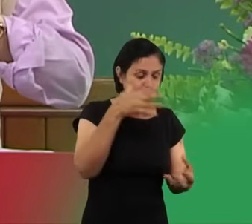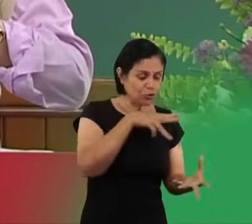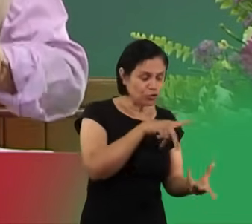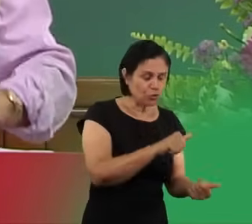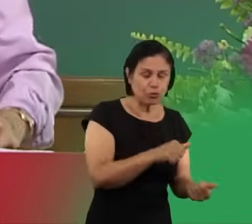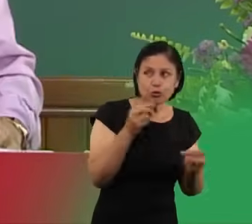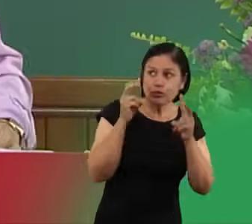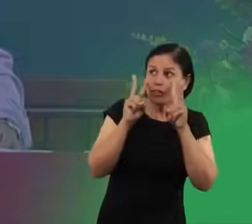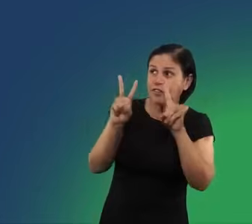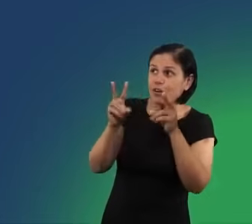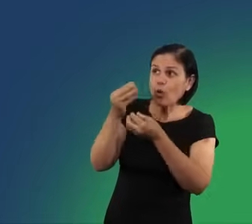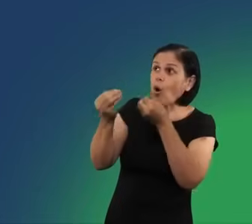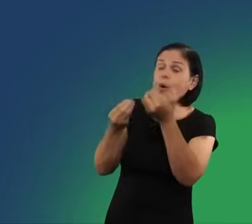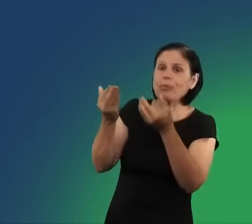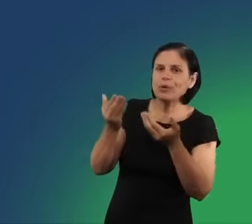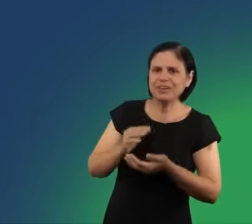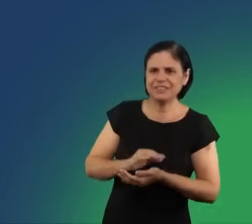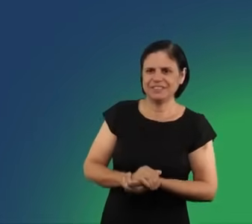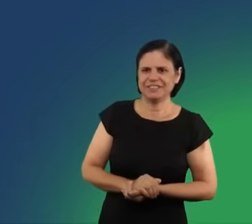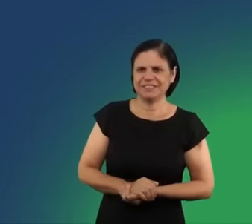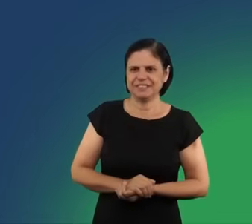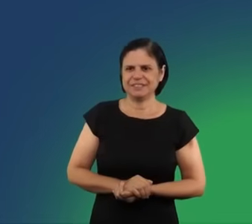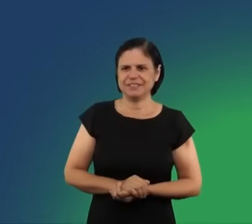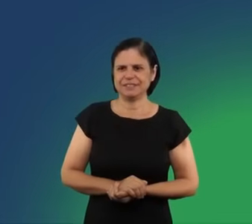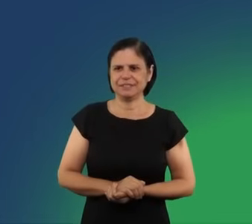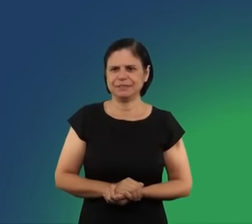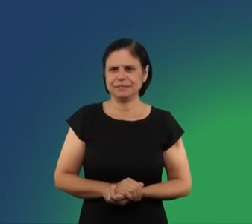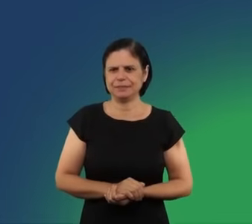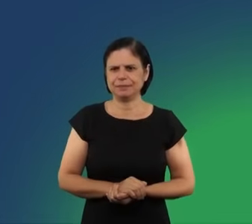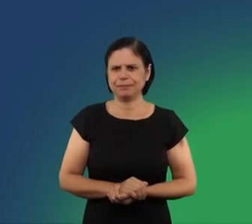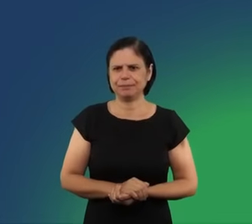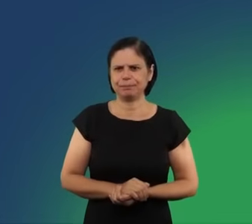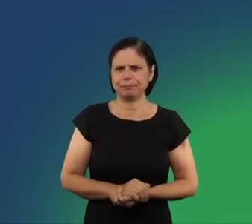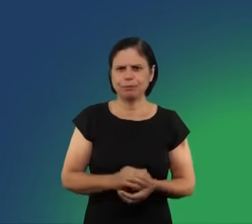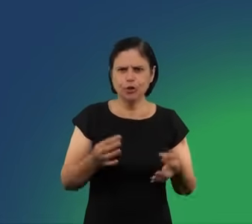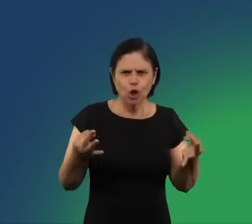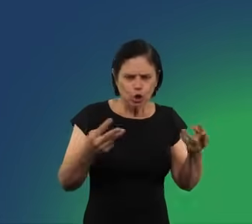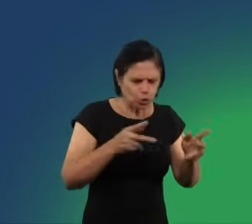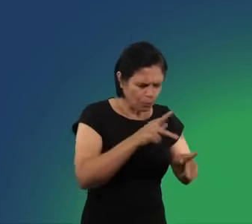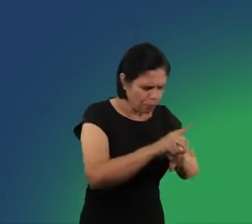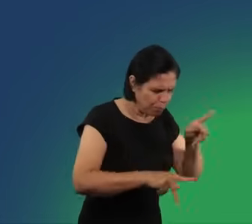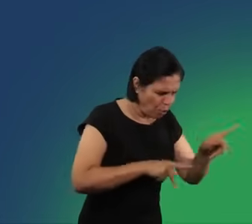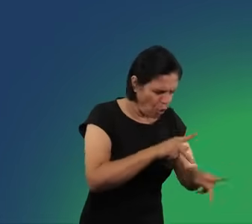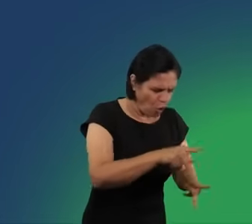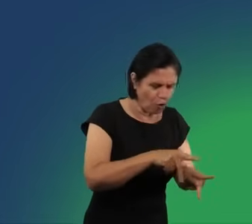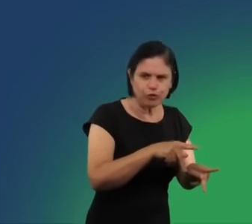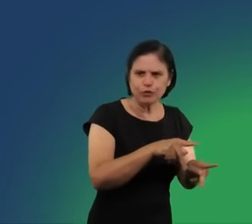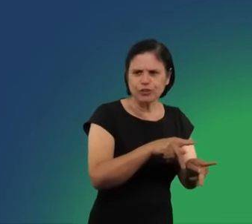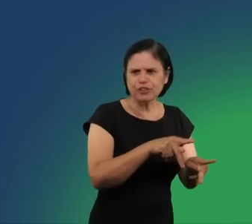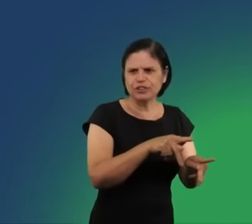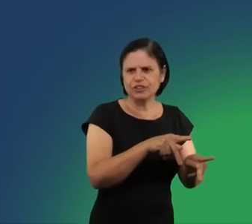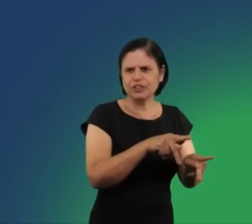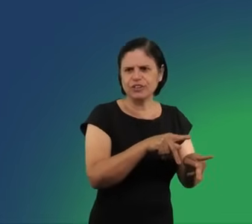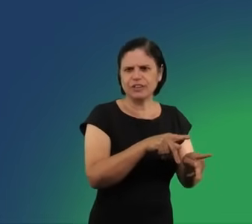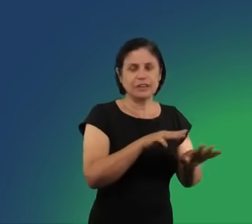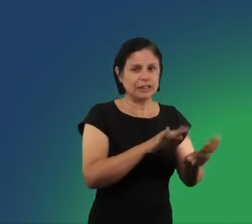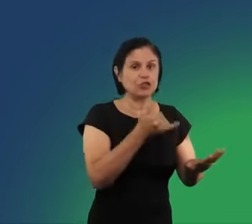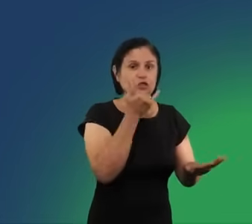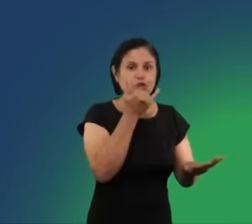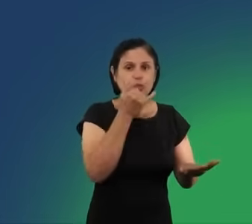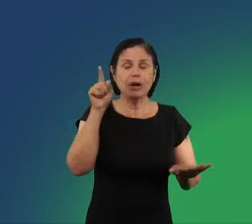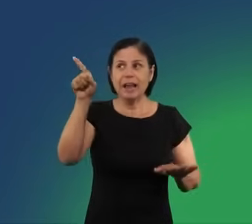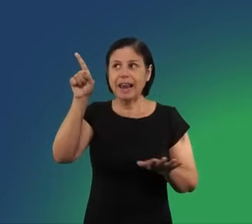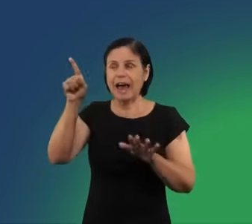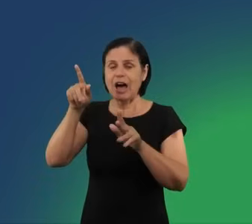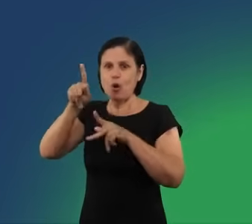tempo. Vamos lá? E as nações dos salvos andarão à sua